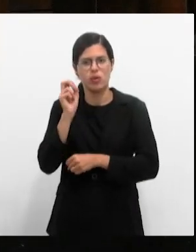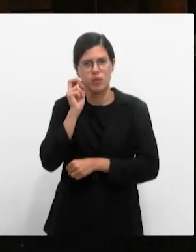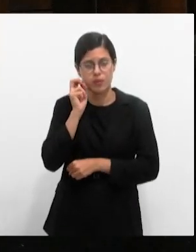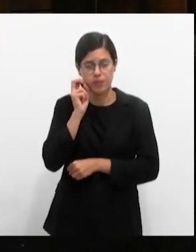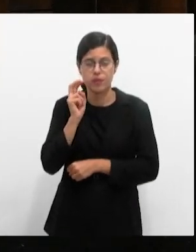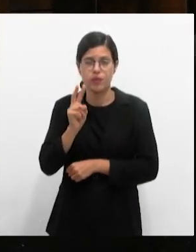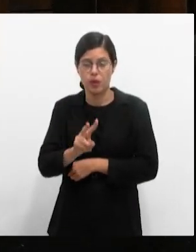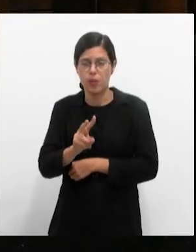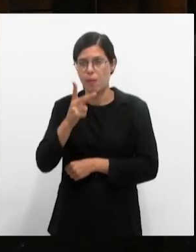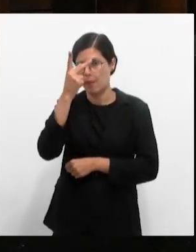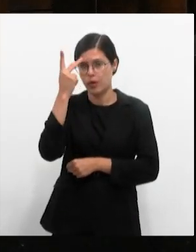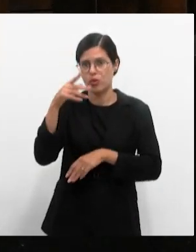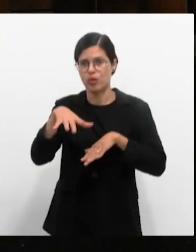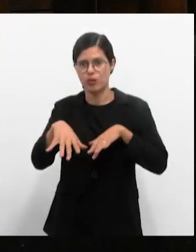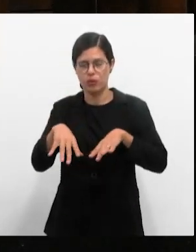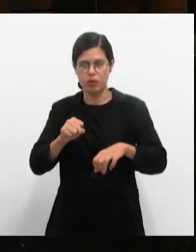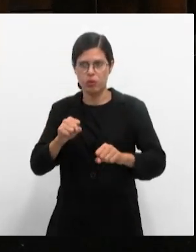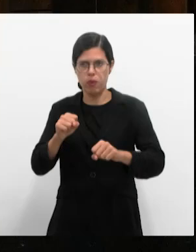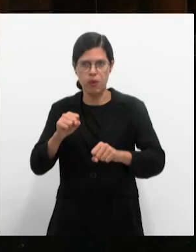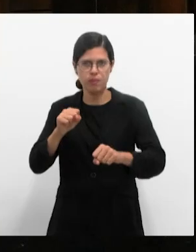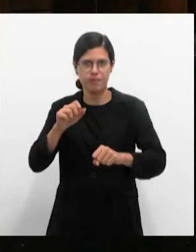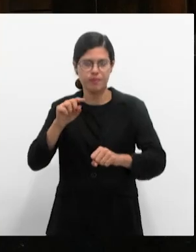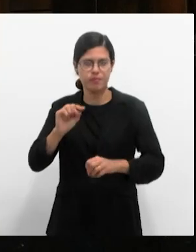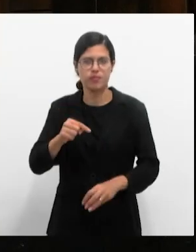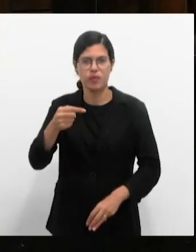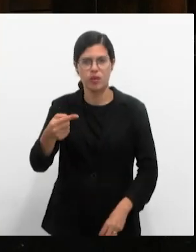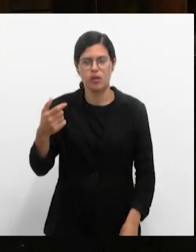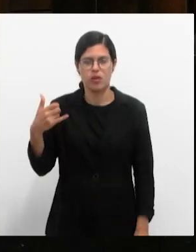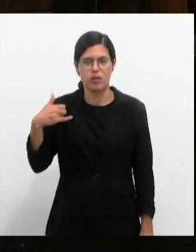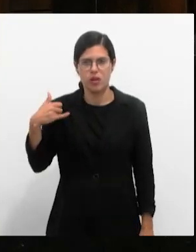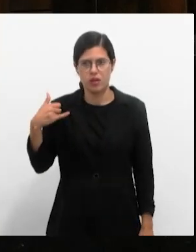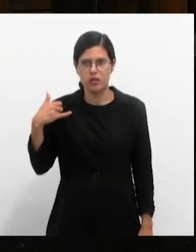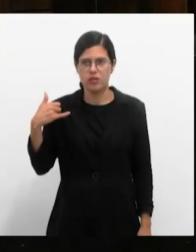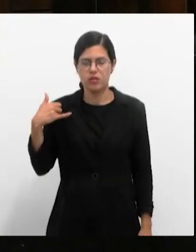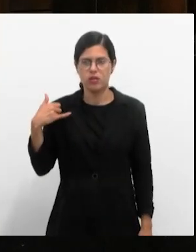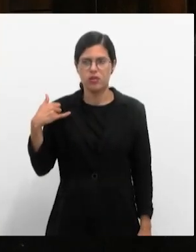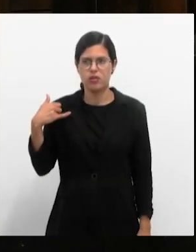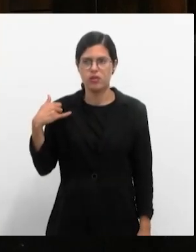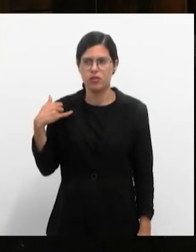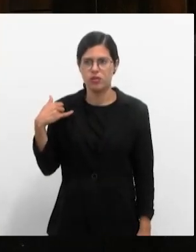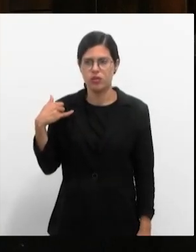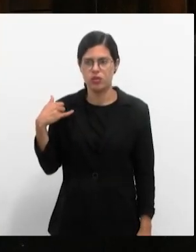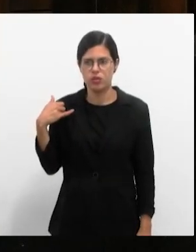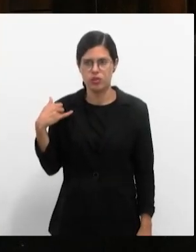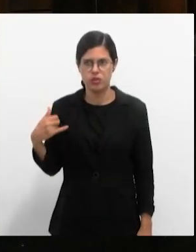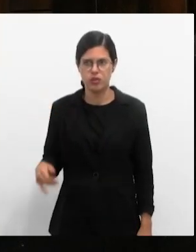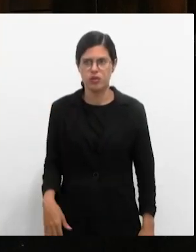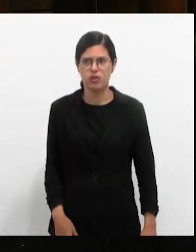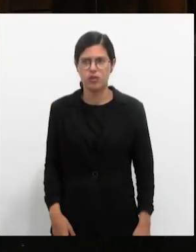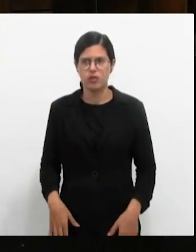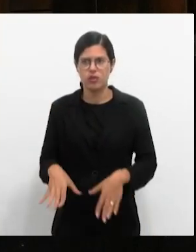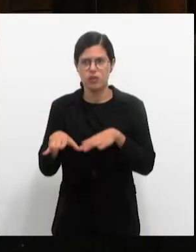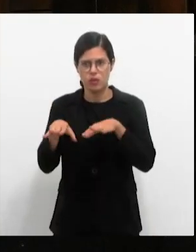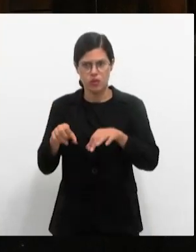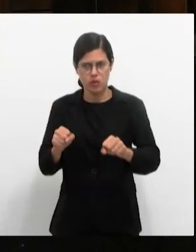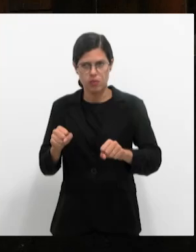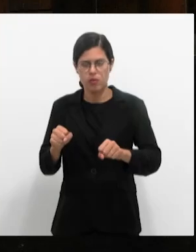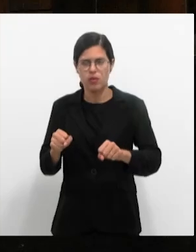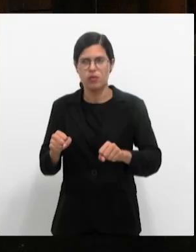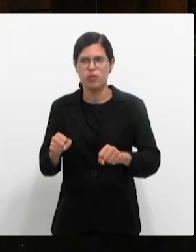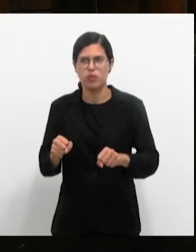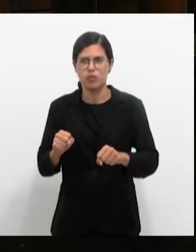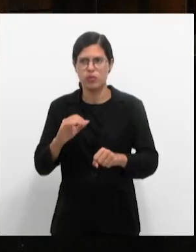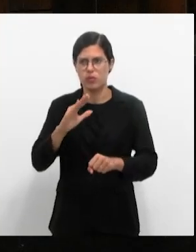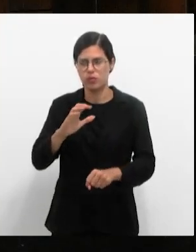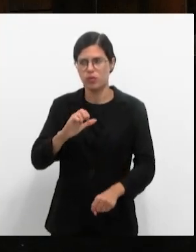formarem após as suas idades de série reais. Se formavam, inclusive, com o